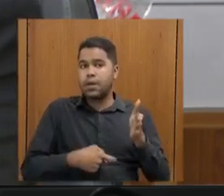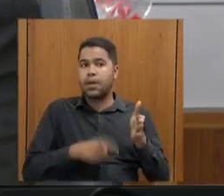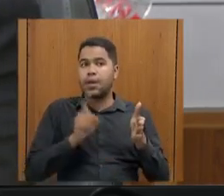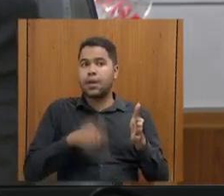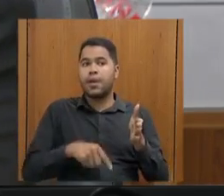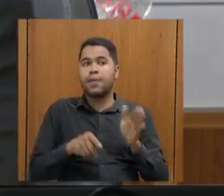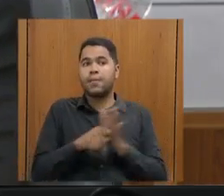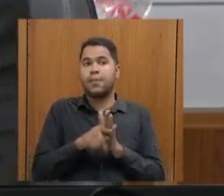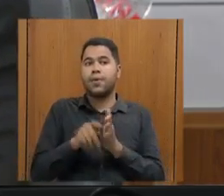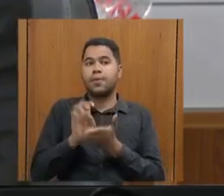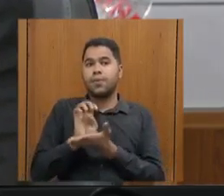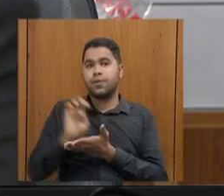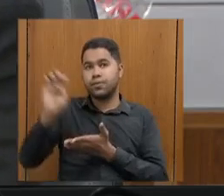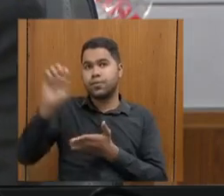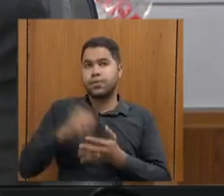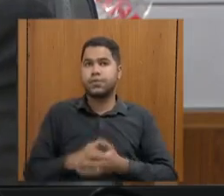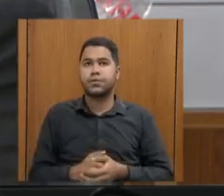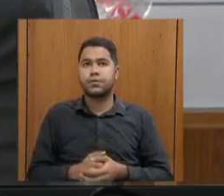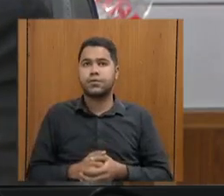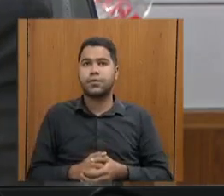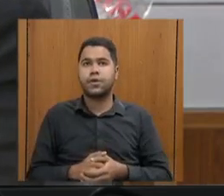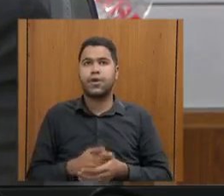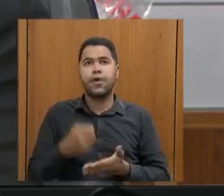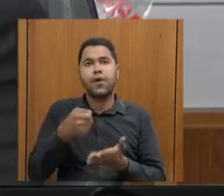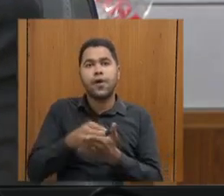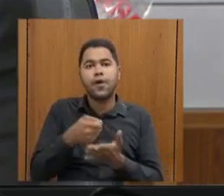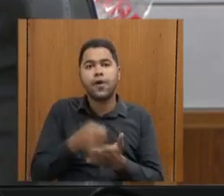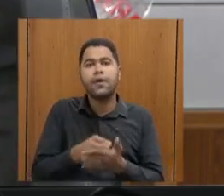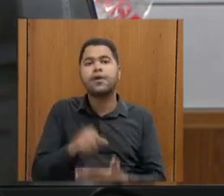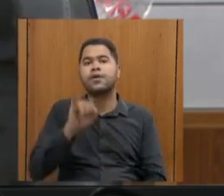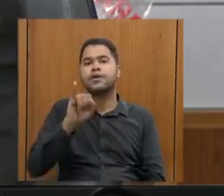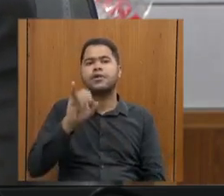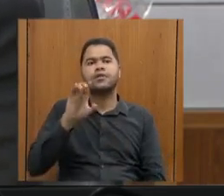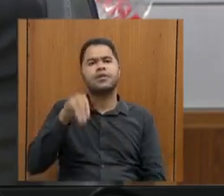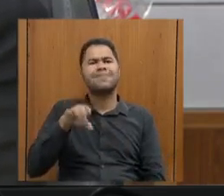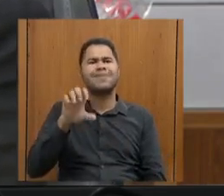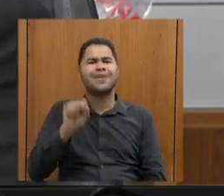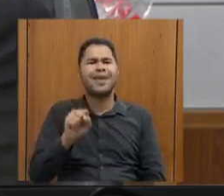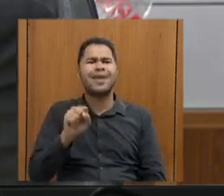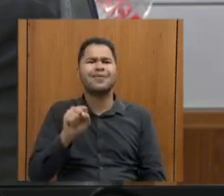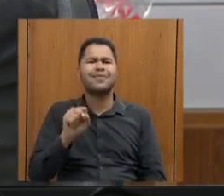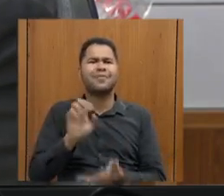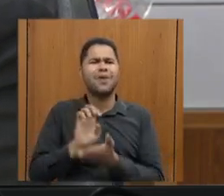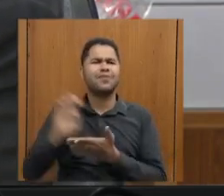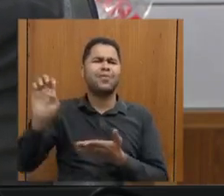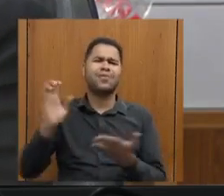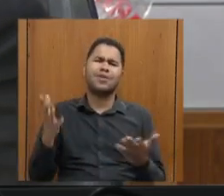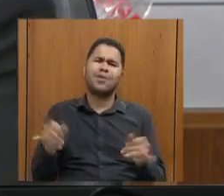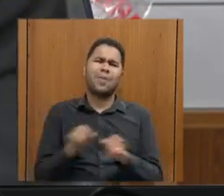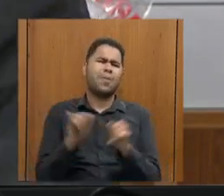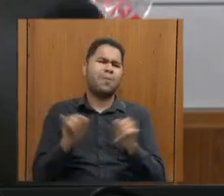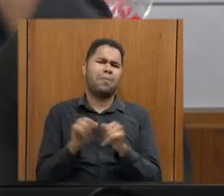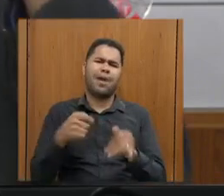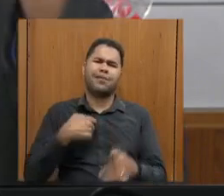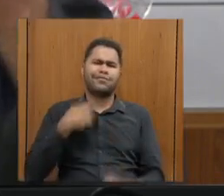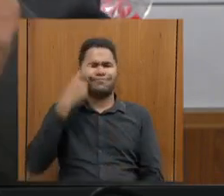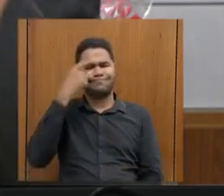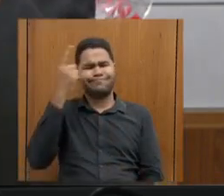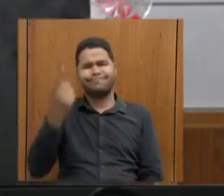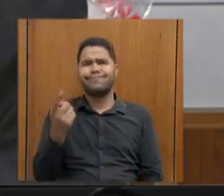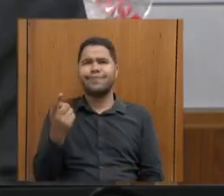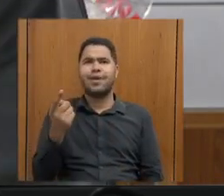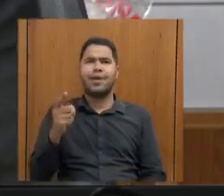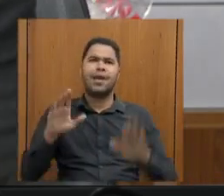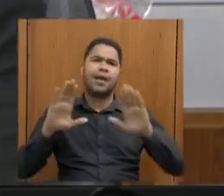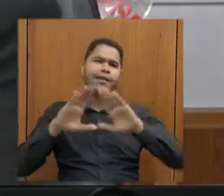de exportação a cobrar ICMS exportação uma bobagem sempre foi sempre acho que é isso Assembleia de